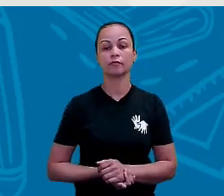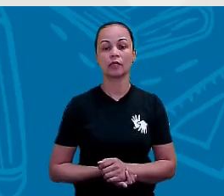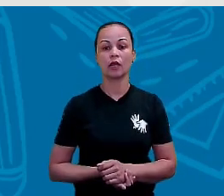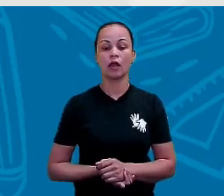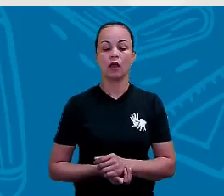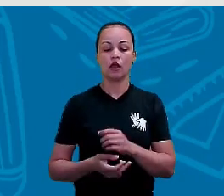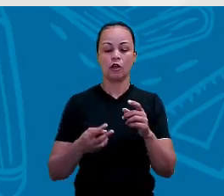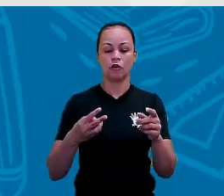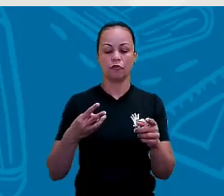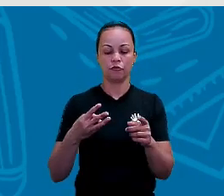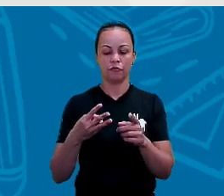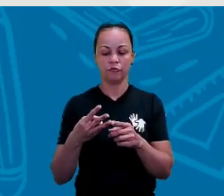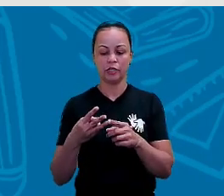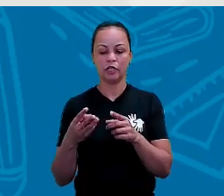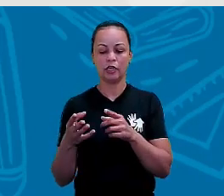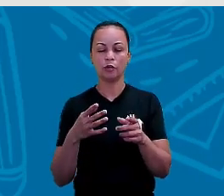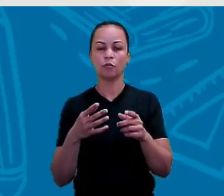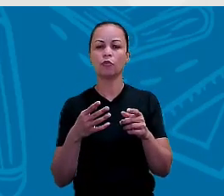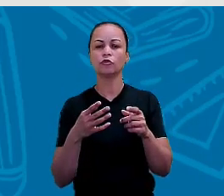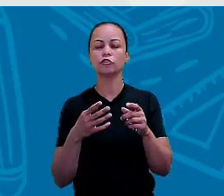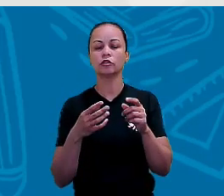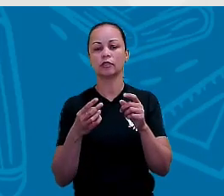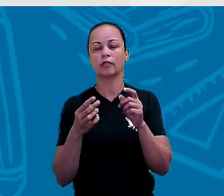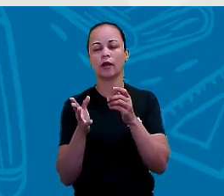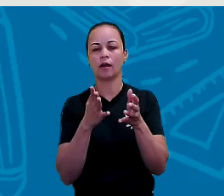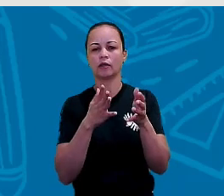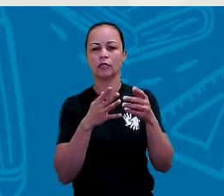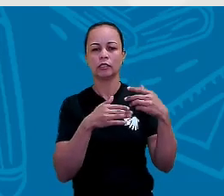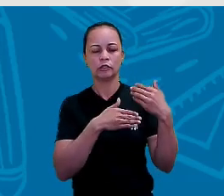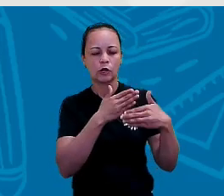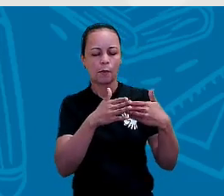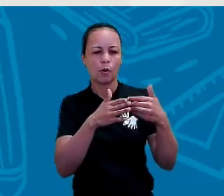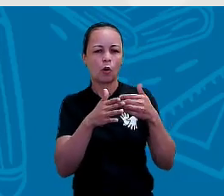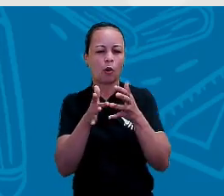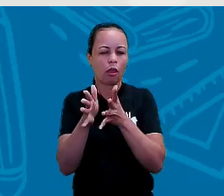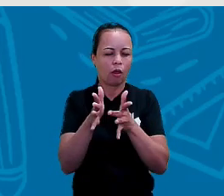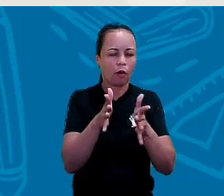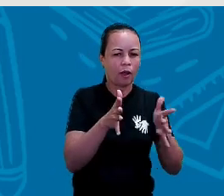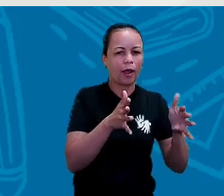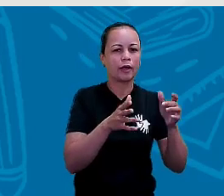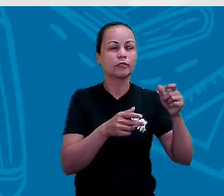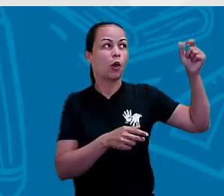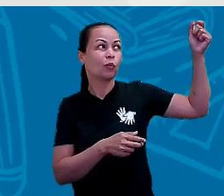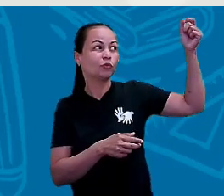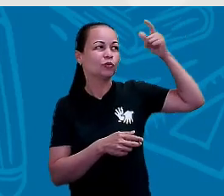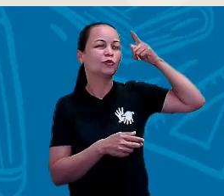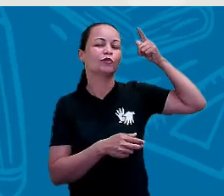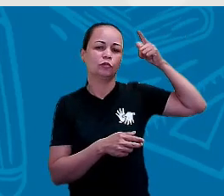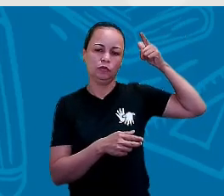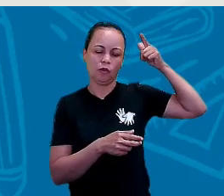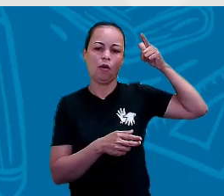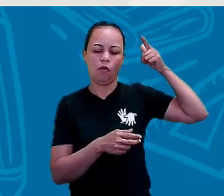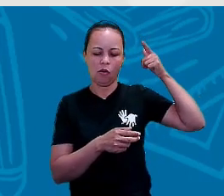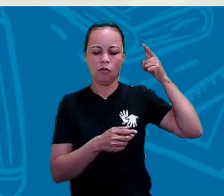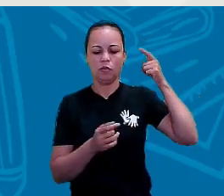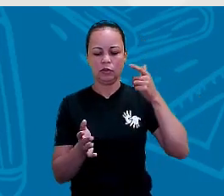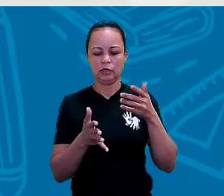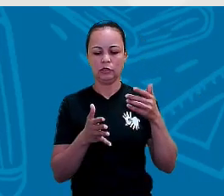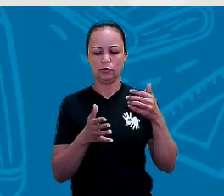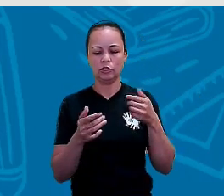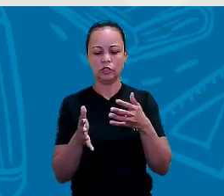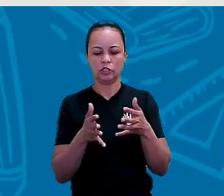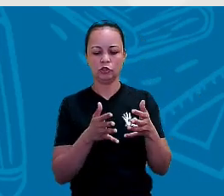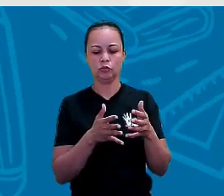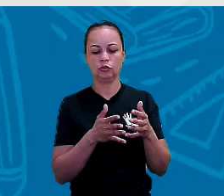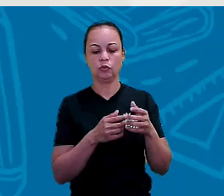riscos da exposição prolongada ao sol, né? Quando a gente se expõe ao sol de forma